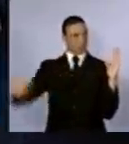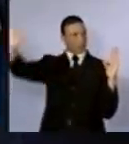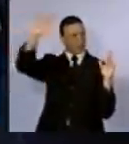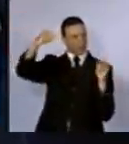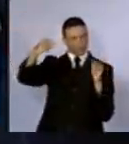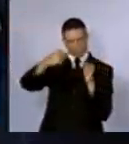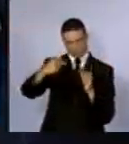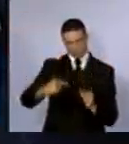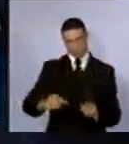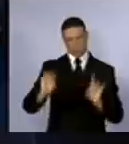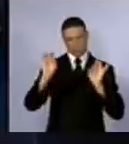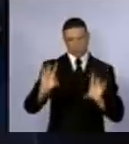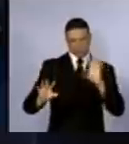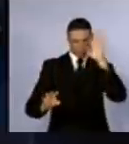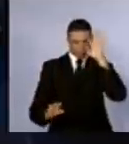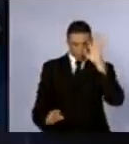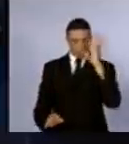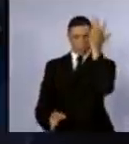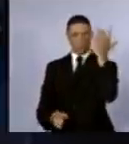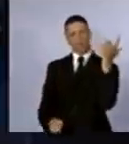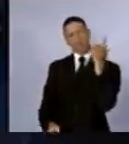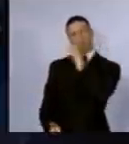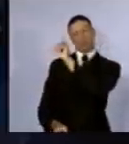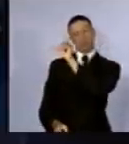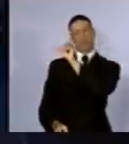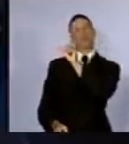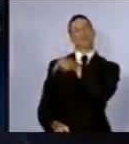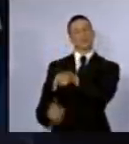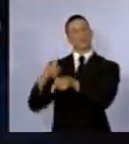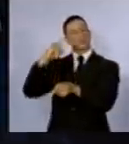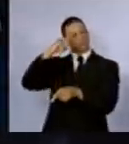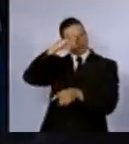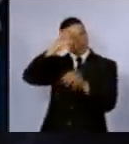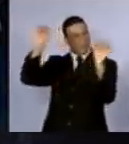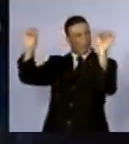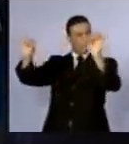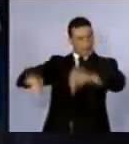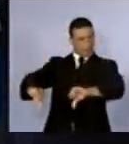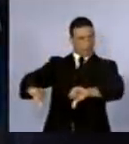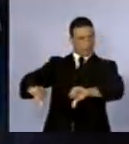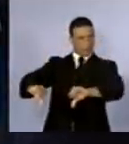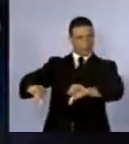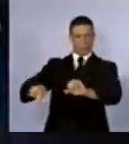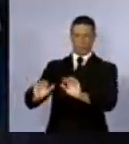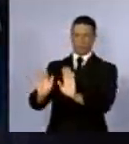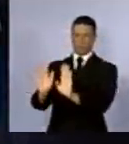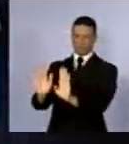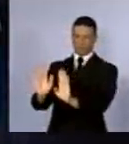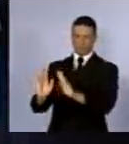conseguir resolver um problema dessa natureza, que realmente é muito crítico. Agora, nós do setor elétrico, né,